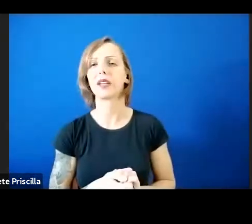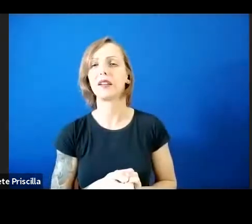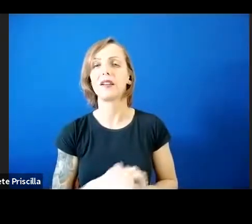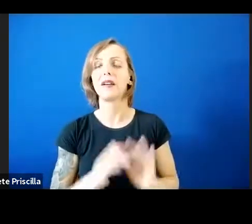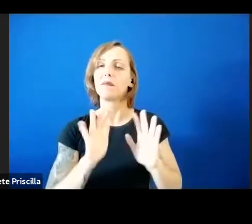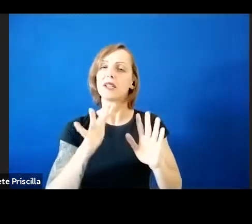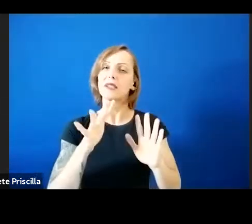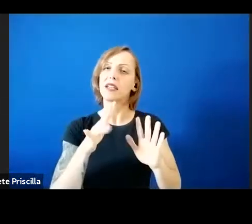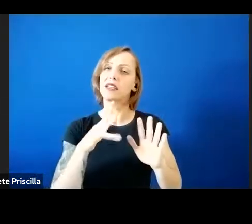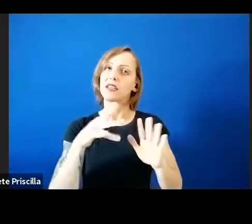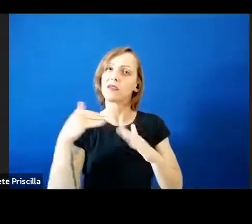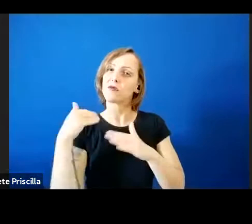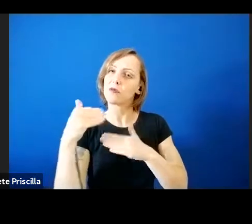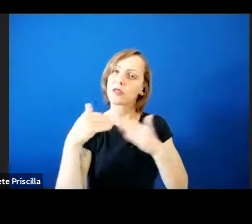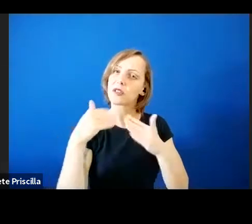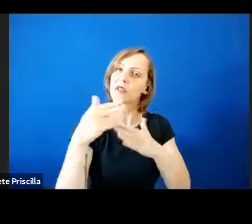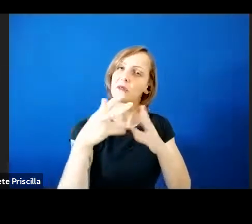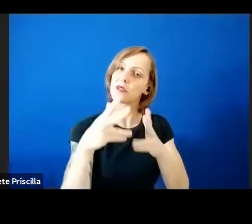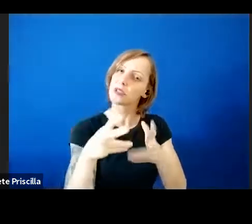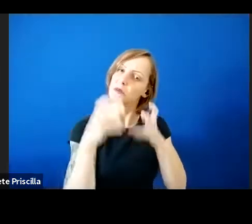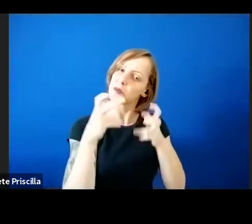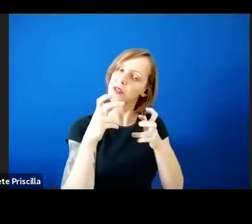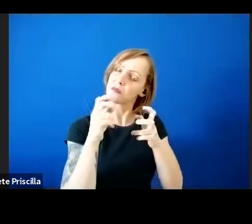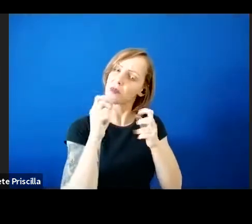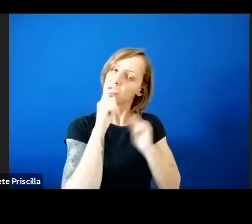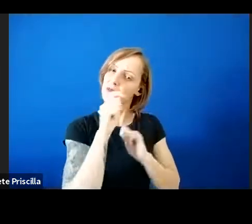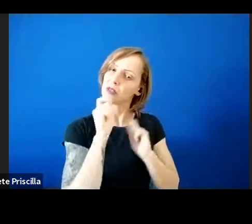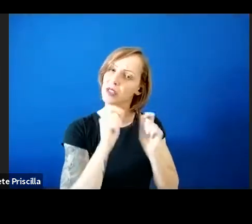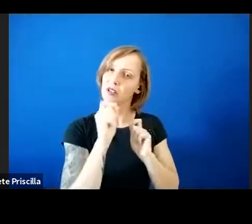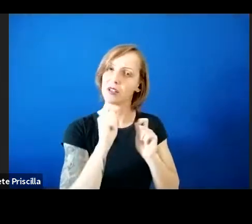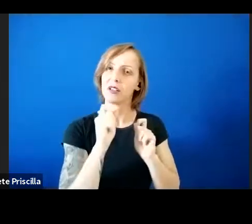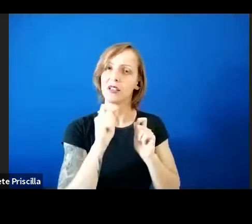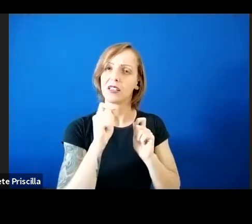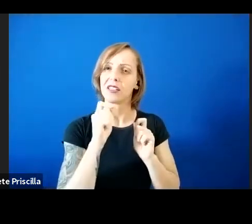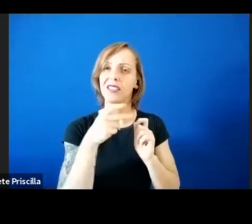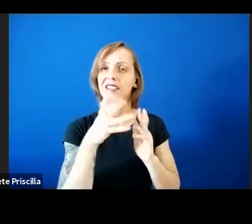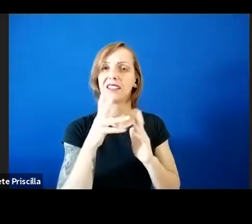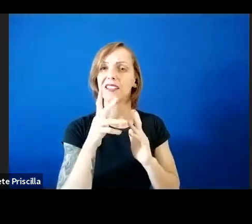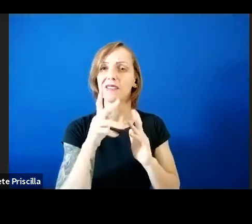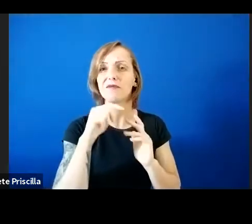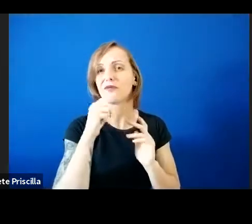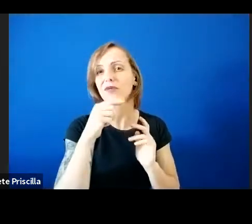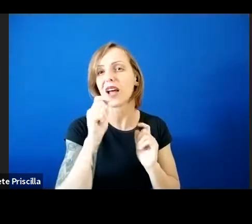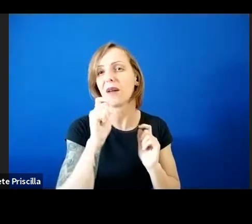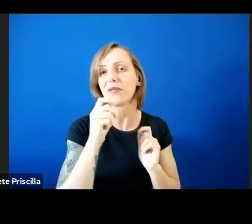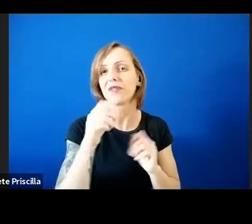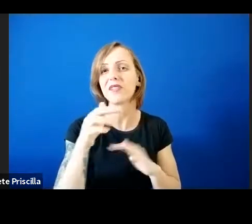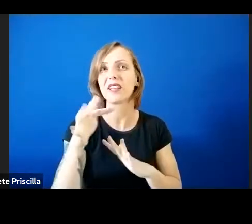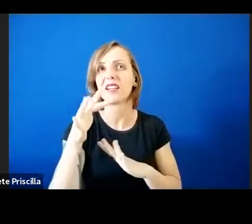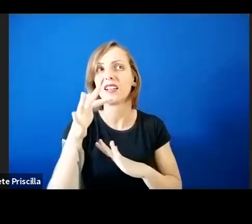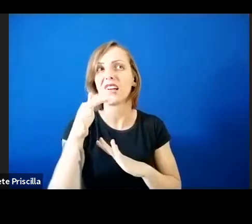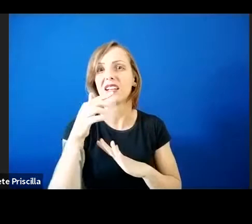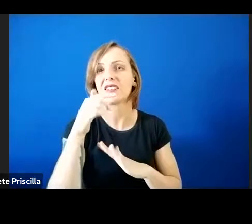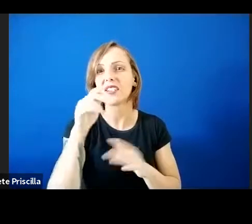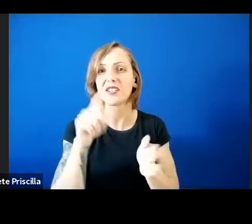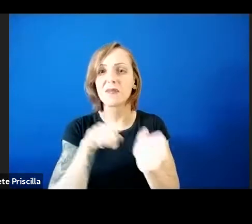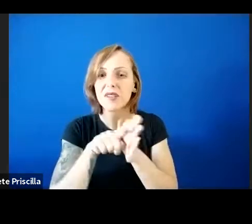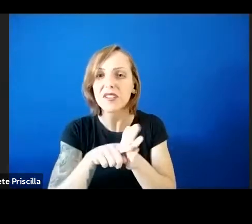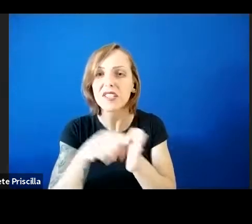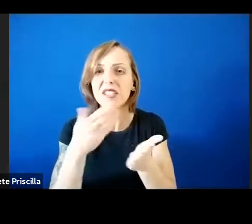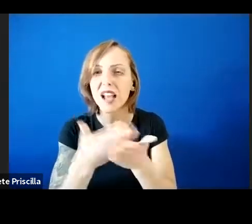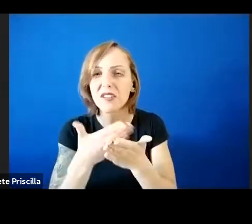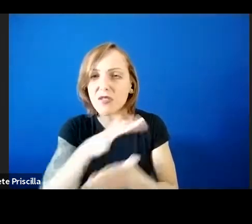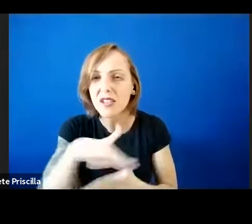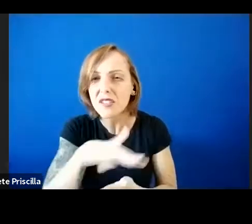plantas medicinais sem falar em saúde, em zelo, em busca pela saúde. E quando a gente fala